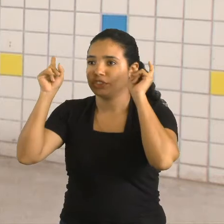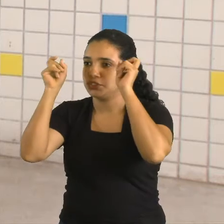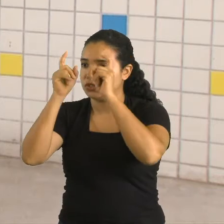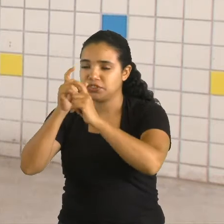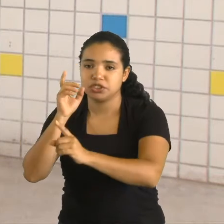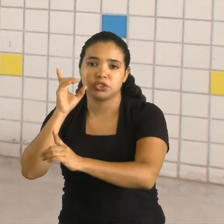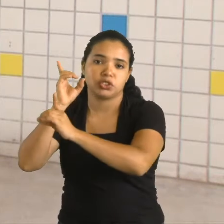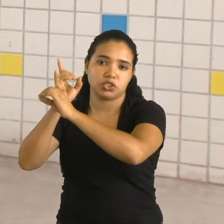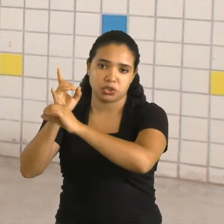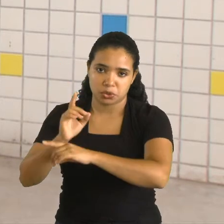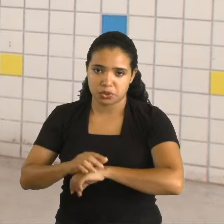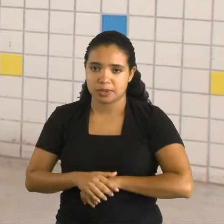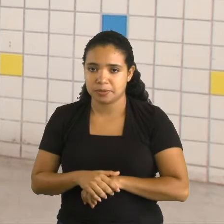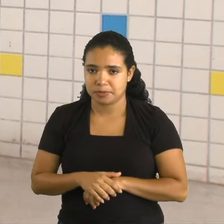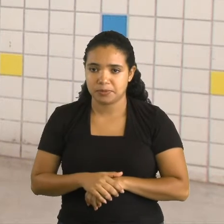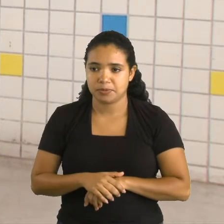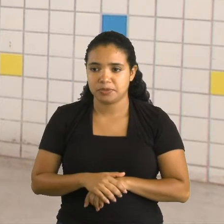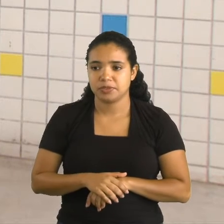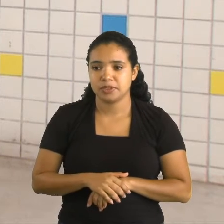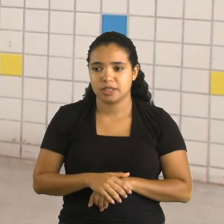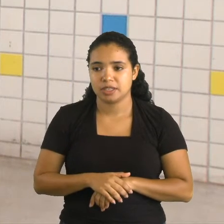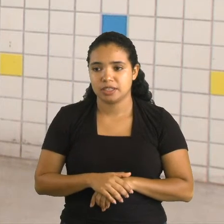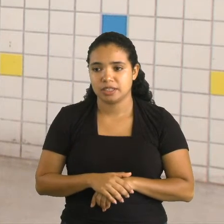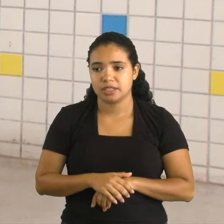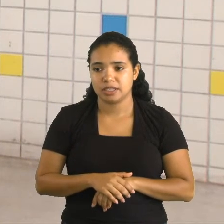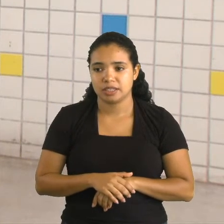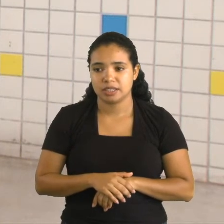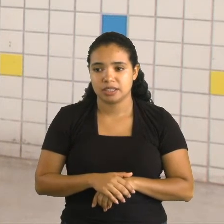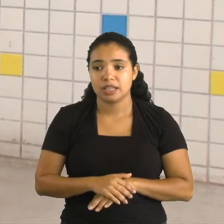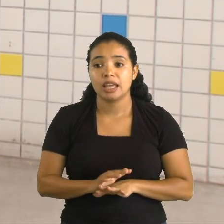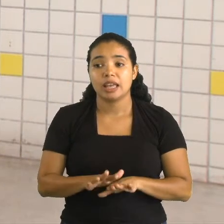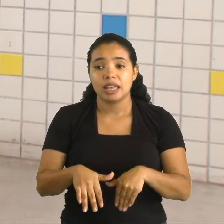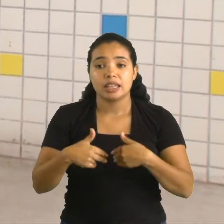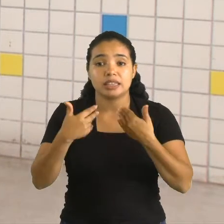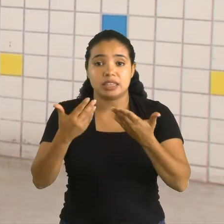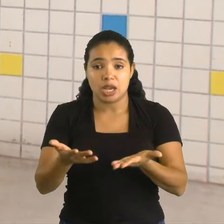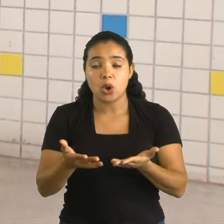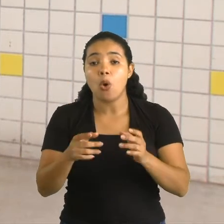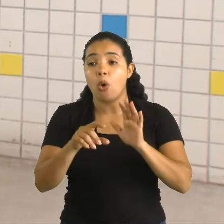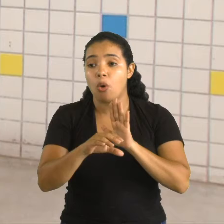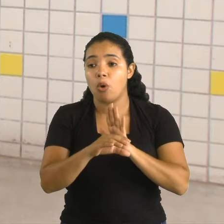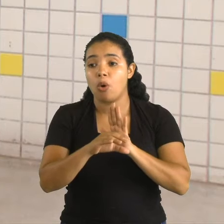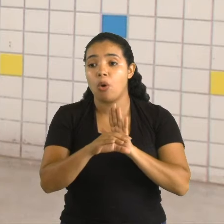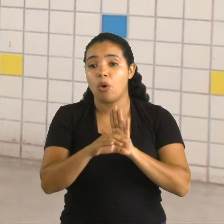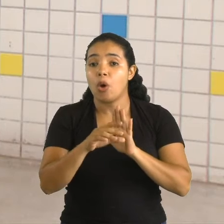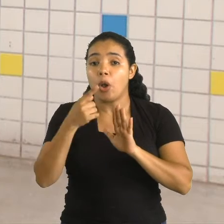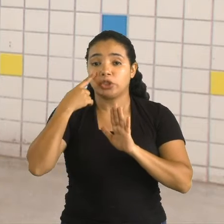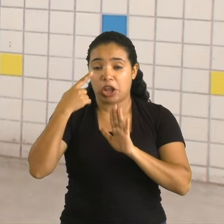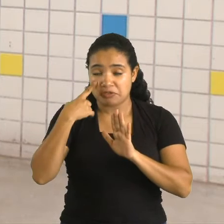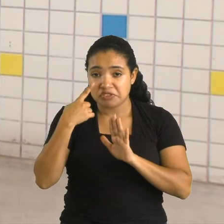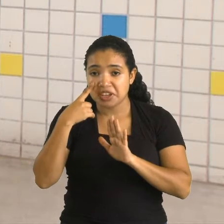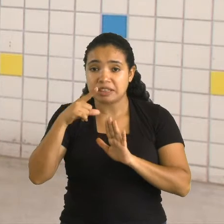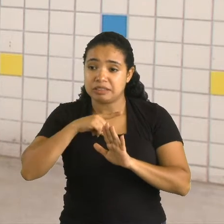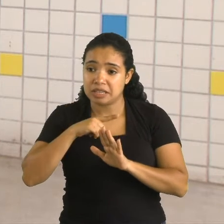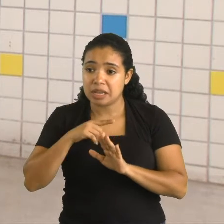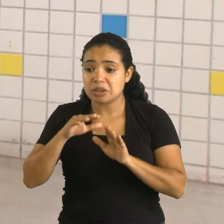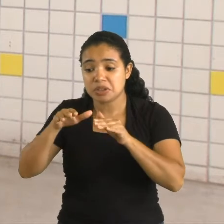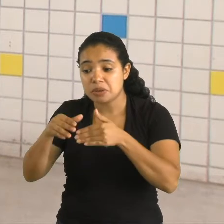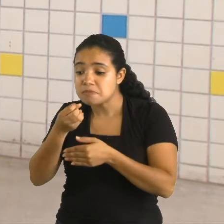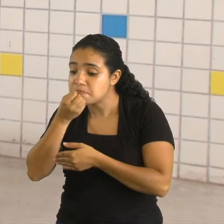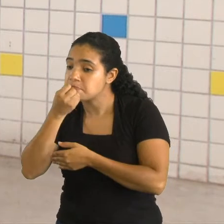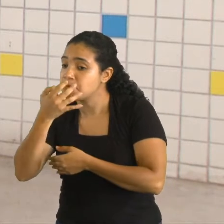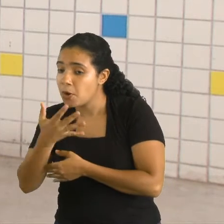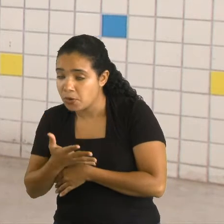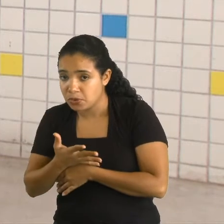assim. E a frase dita pela onça Tonha, ela coloca assim, tá vendo? Também tem um lado bom. É